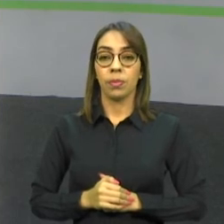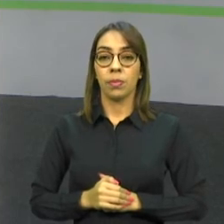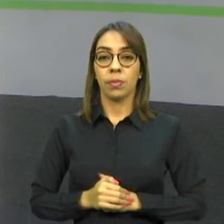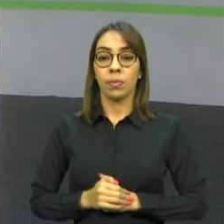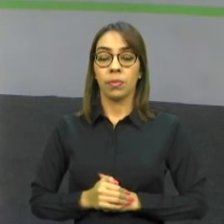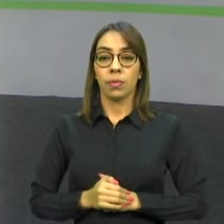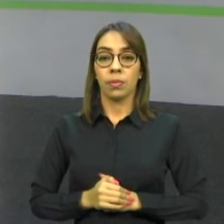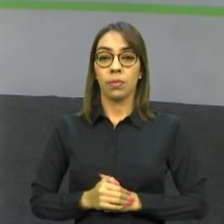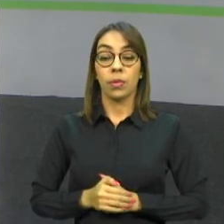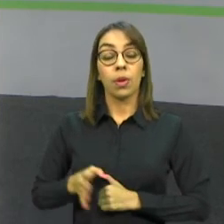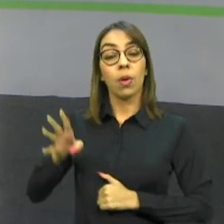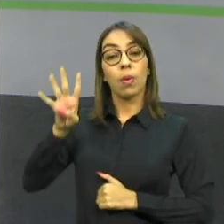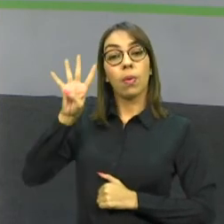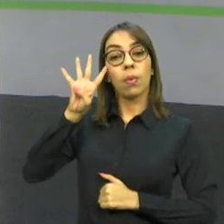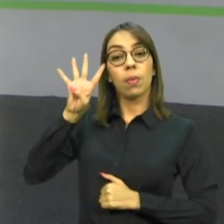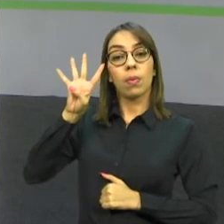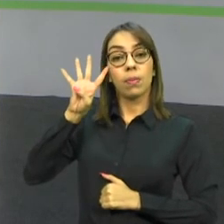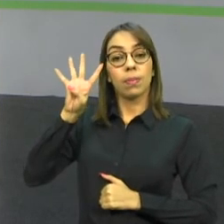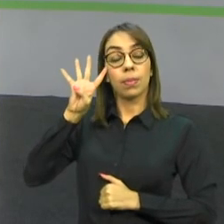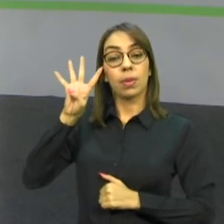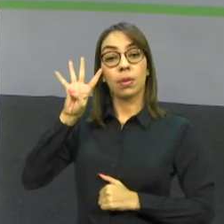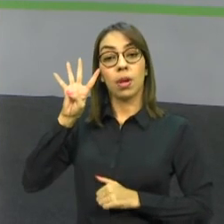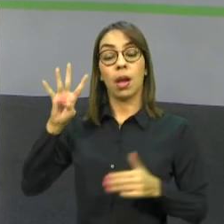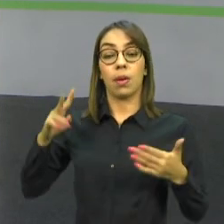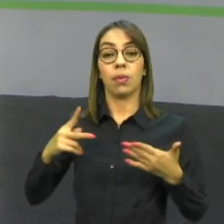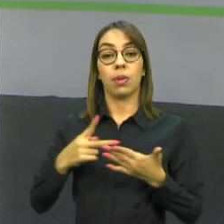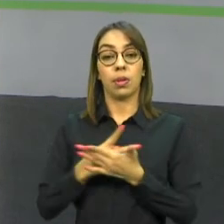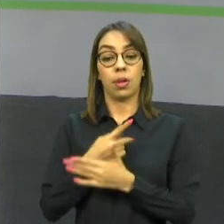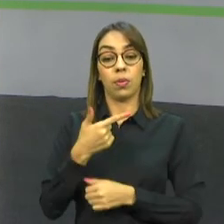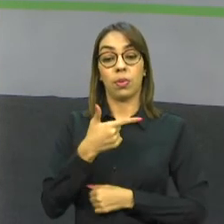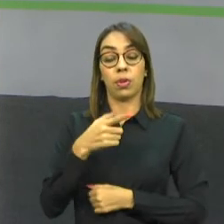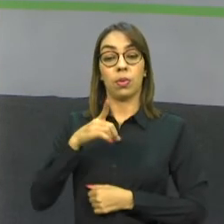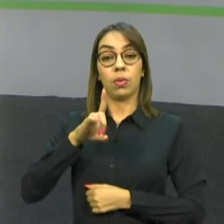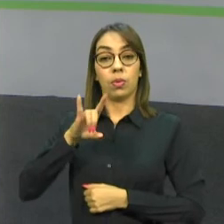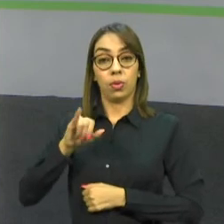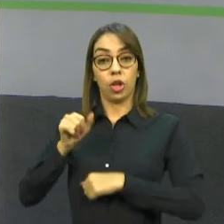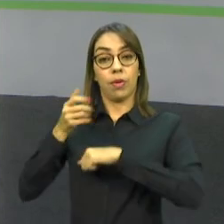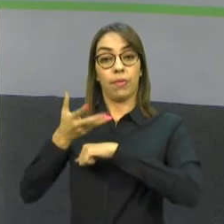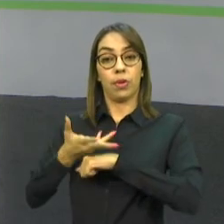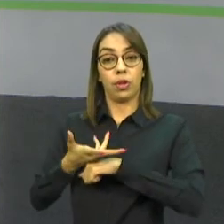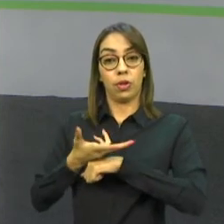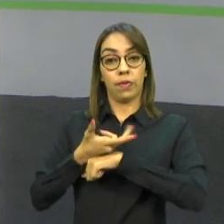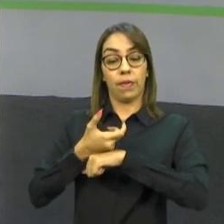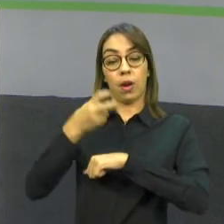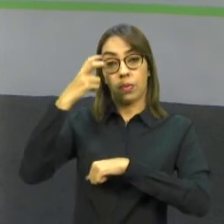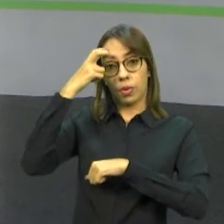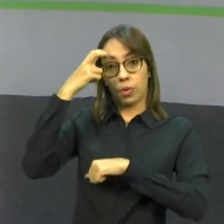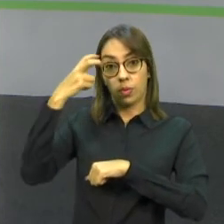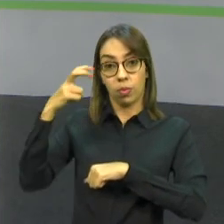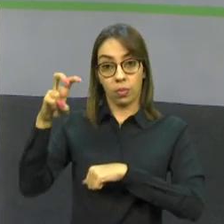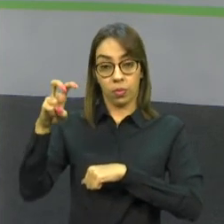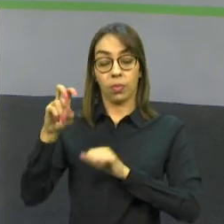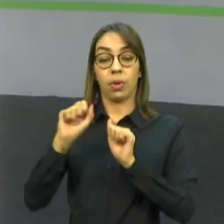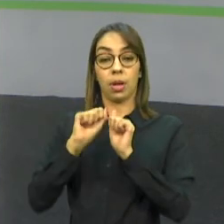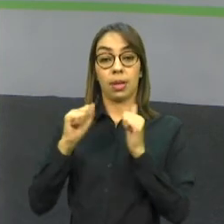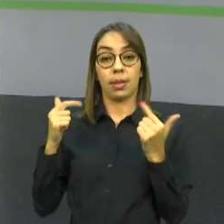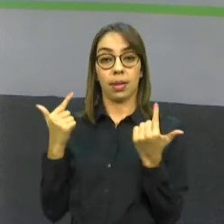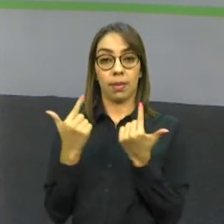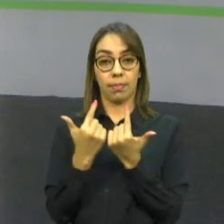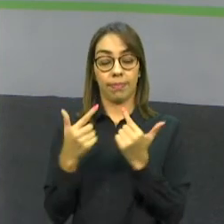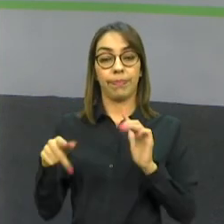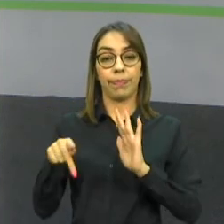Nesta quarta-feira, aconteceu o segundo dia do Festival de Arte e Cultura da Assembleia Itinerante em Itapipoca. O evento contou